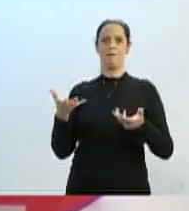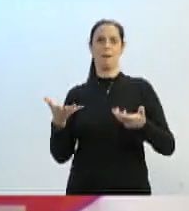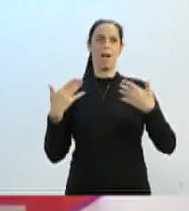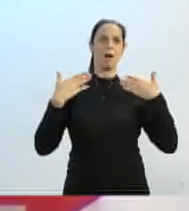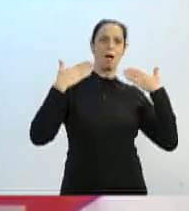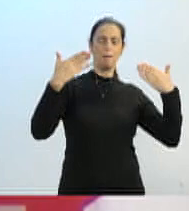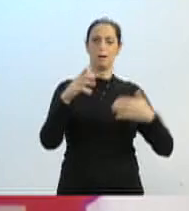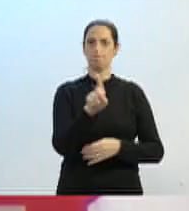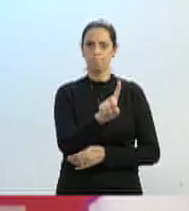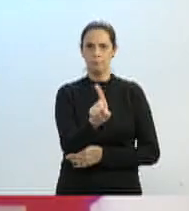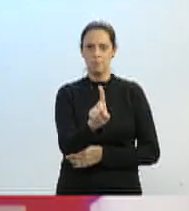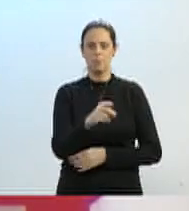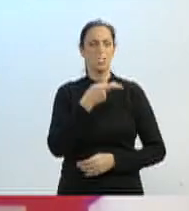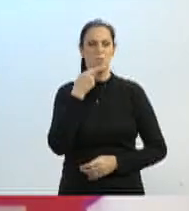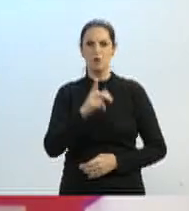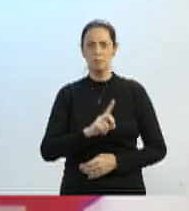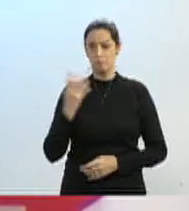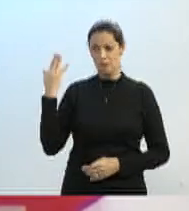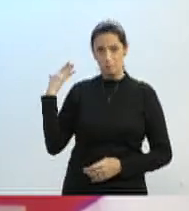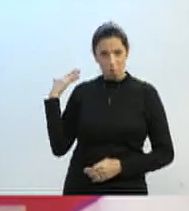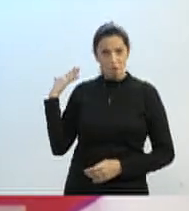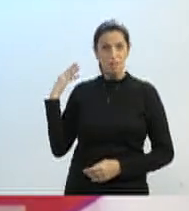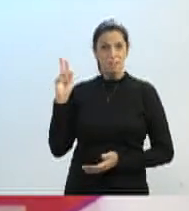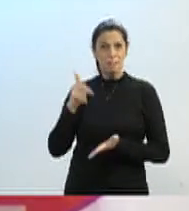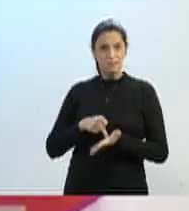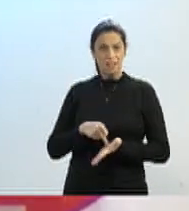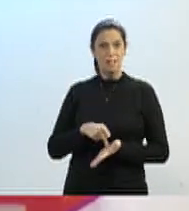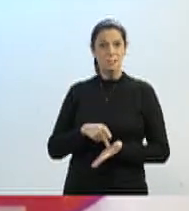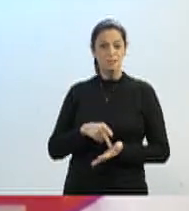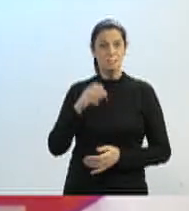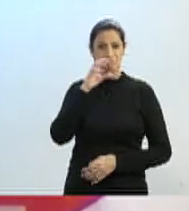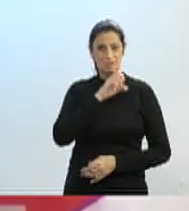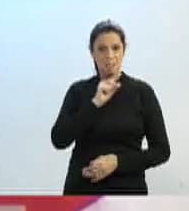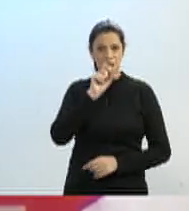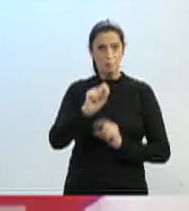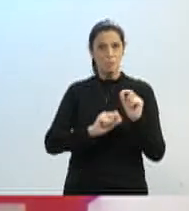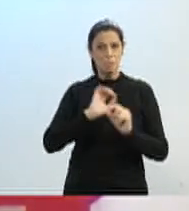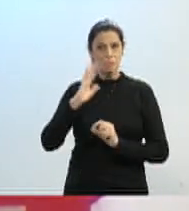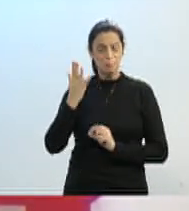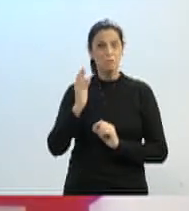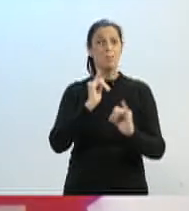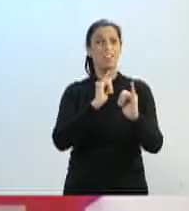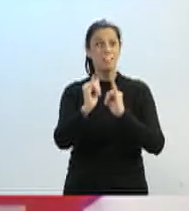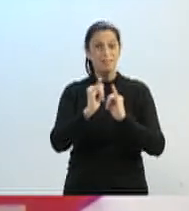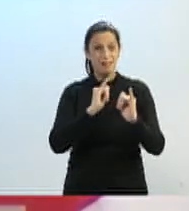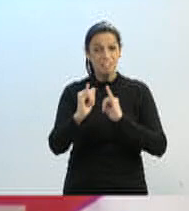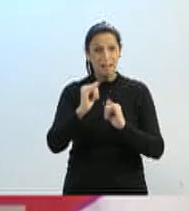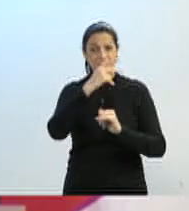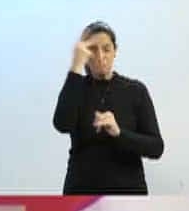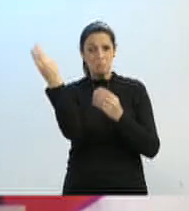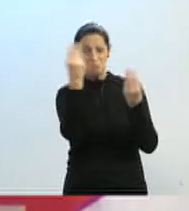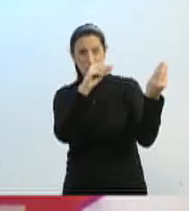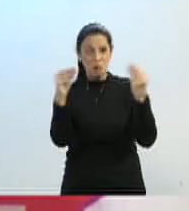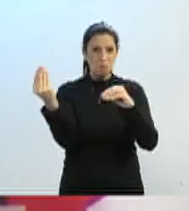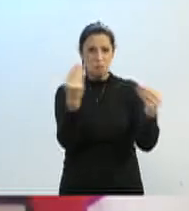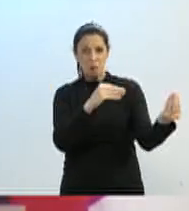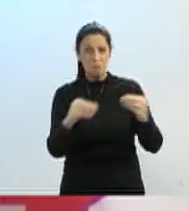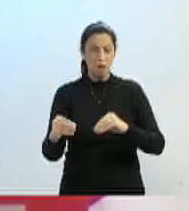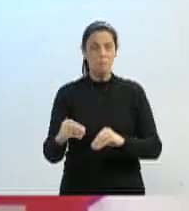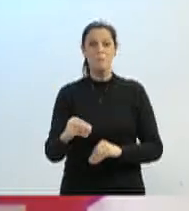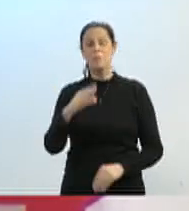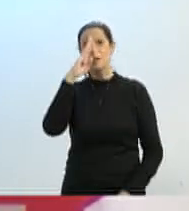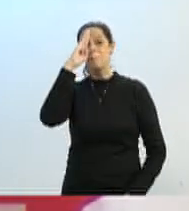mas esse fim de semana nós somos bombardeados na internet. E a principal queixa